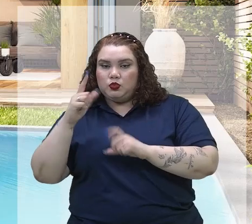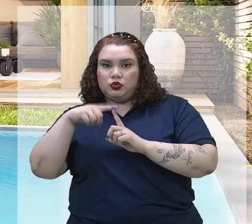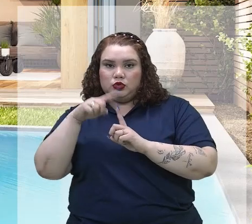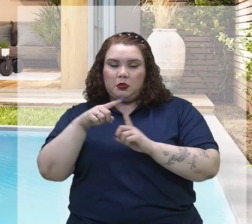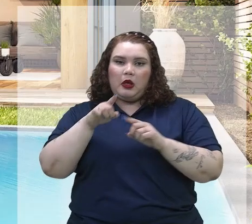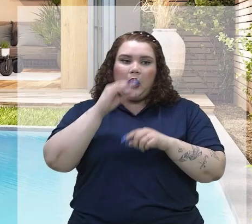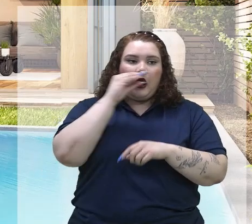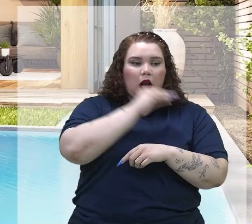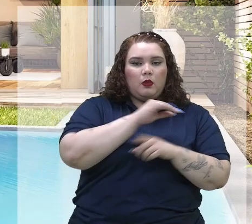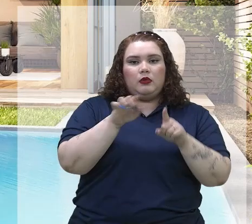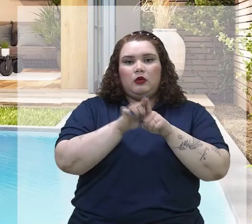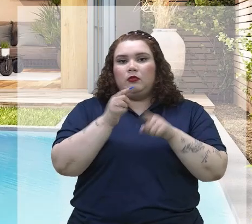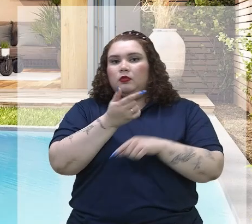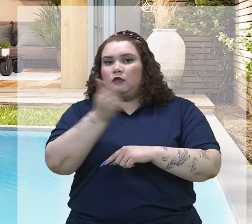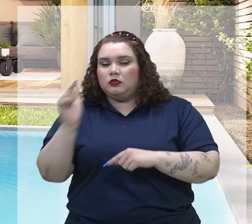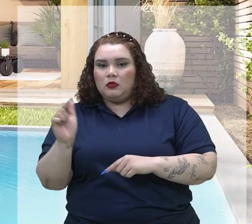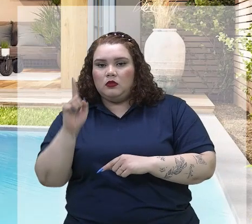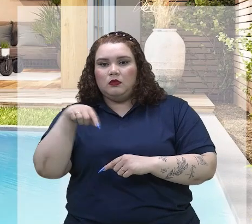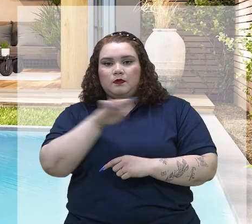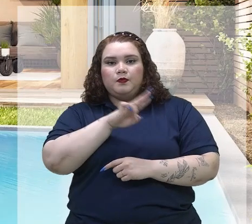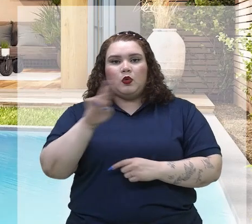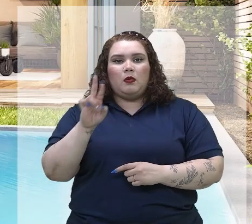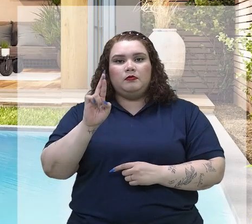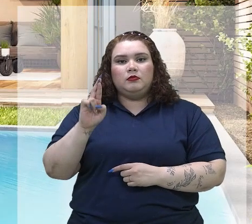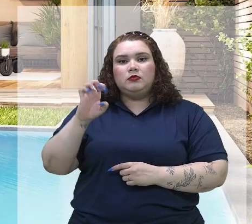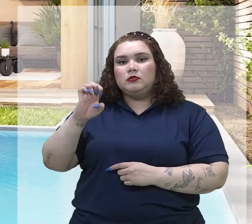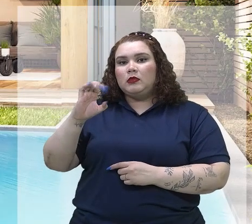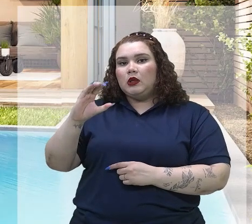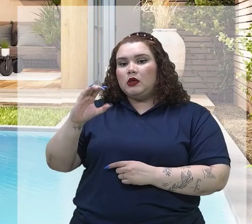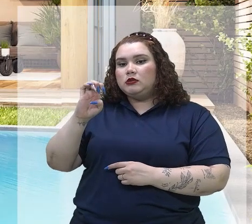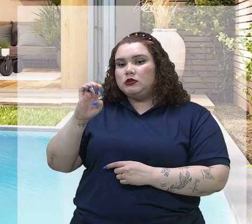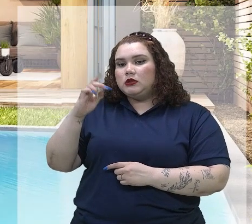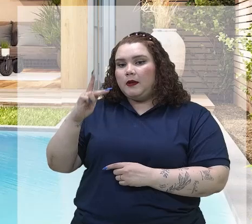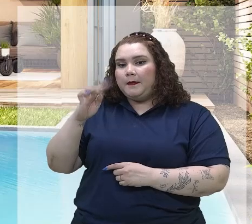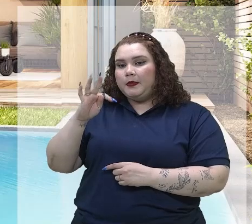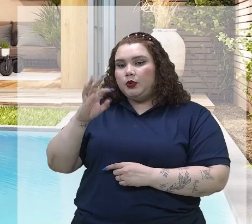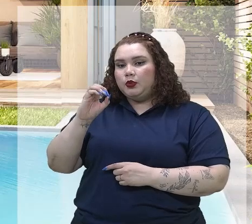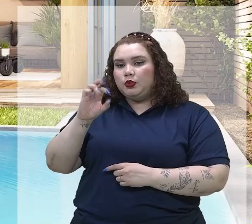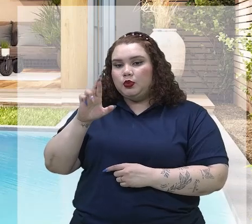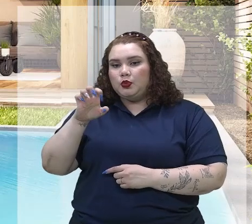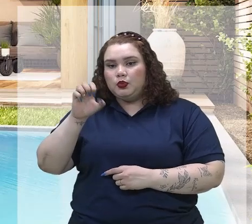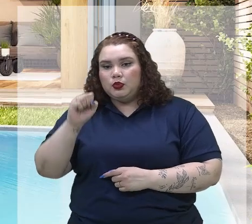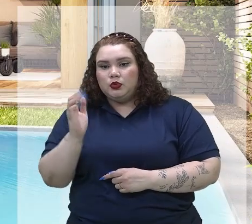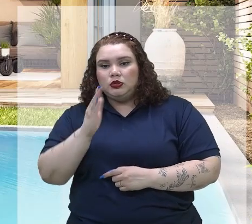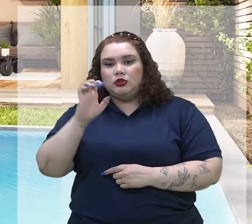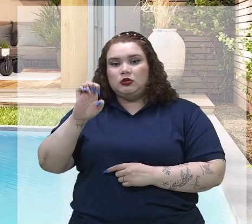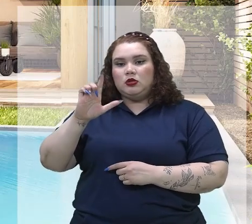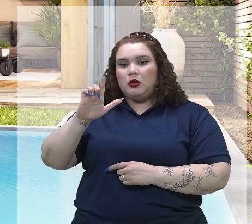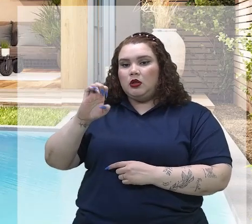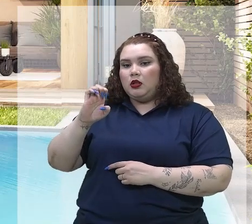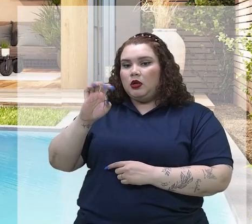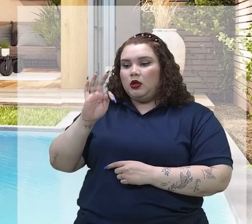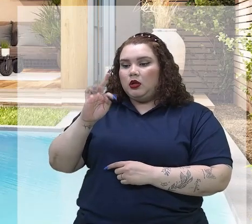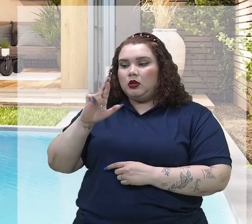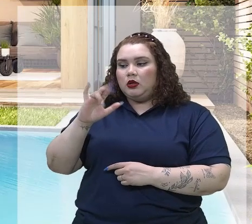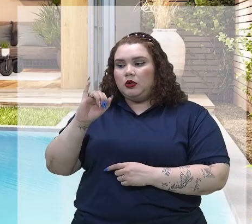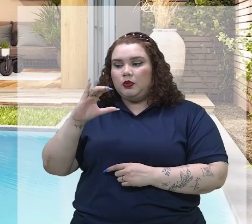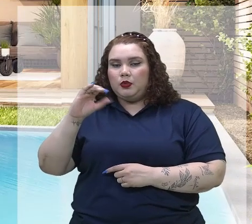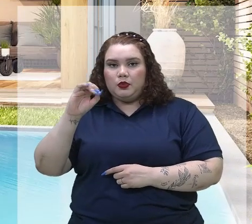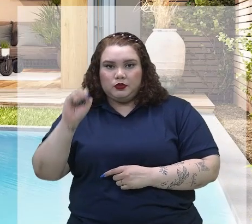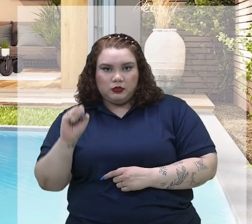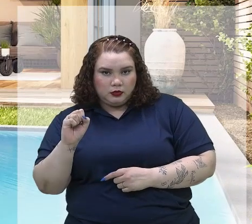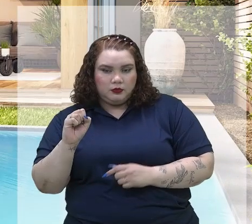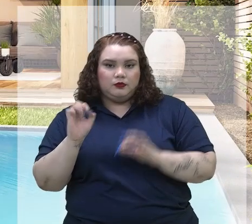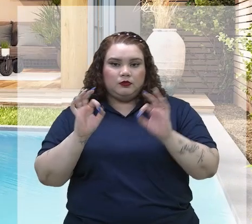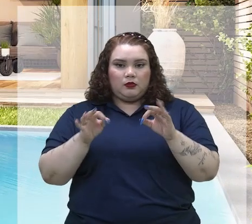são chamados de receptores elétricos. Outros exemplos de receptores elétricos são